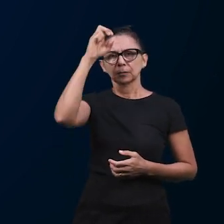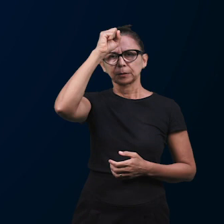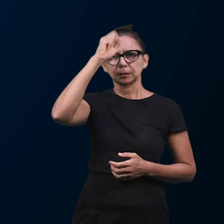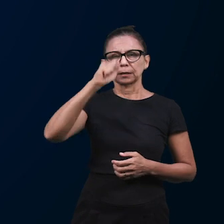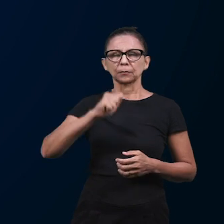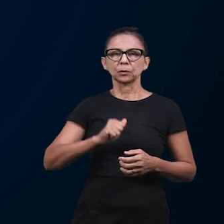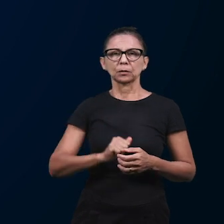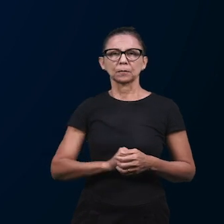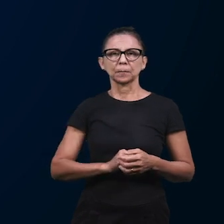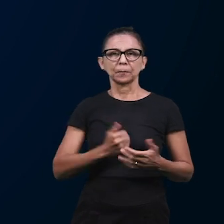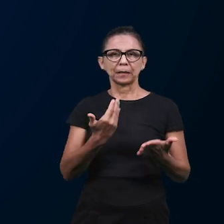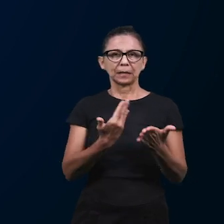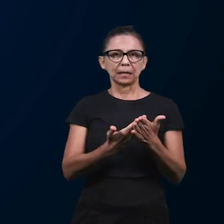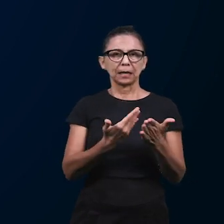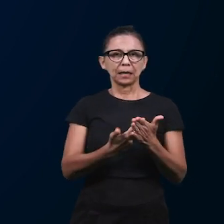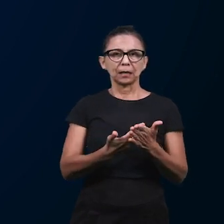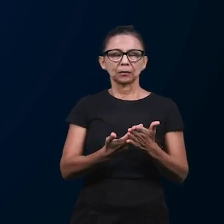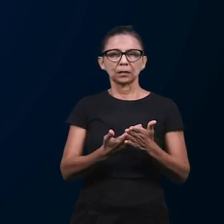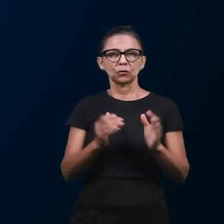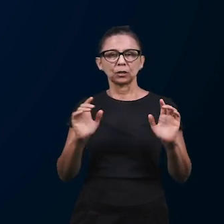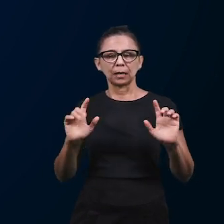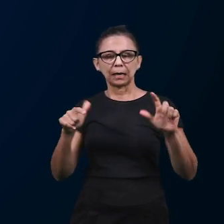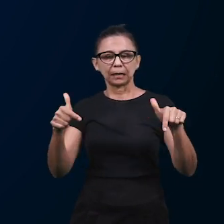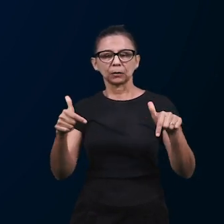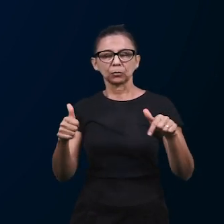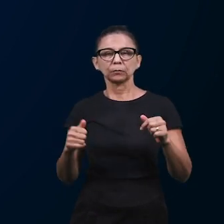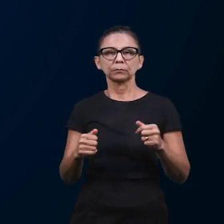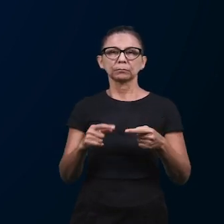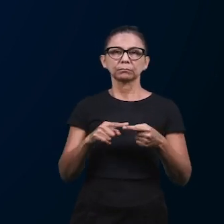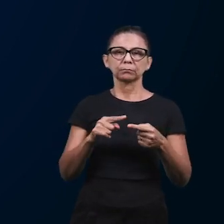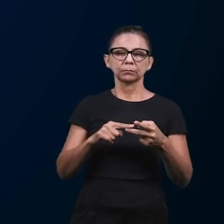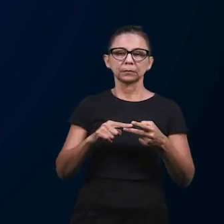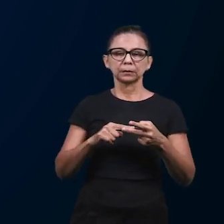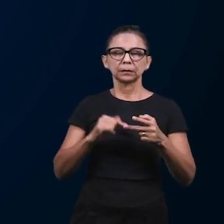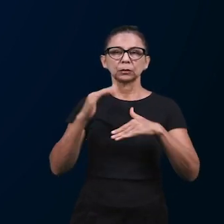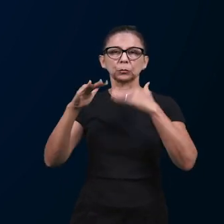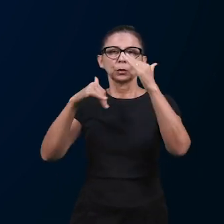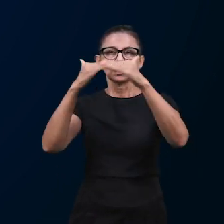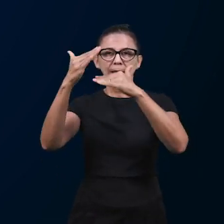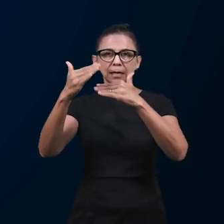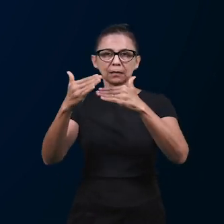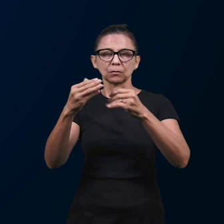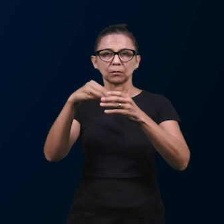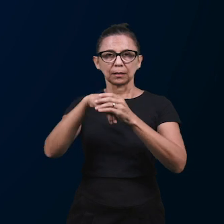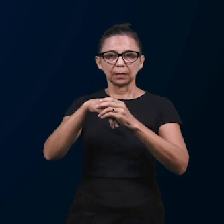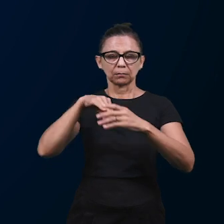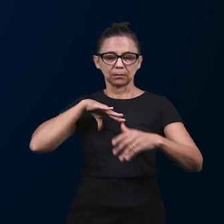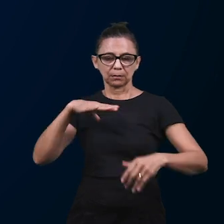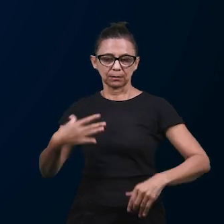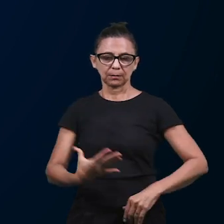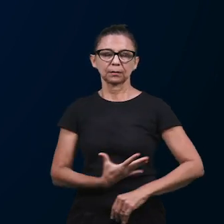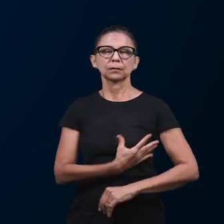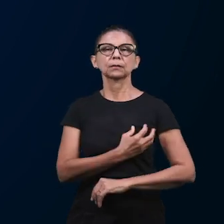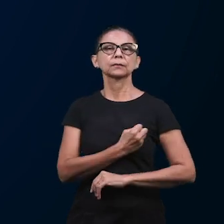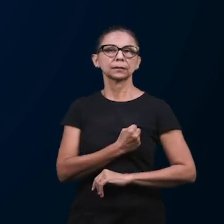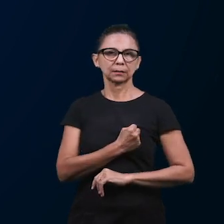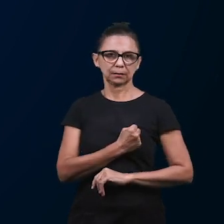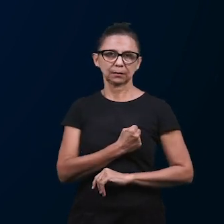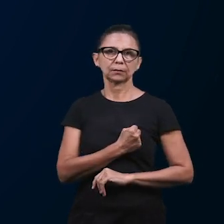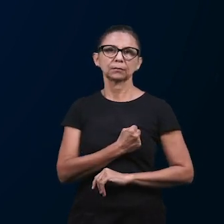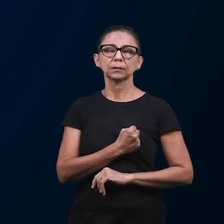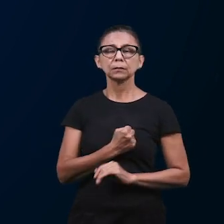ato e processo, e nós aprendemos que a eleição ela faz parte do ato da salvação. Então ela está relacionada